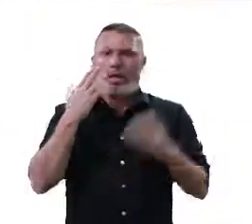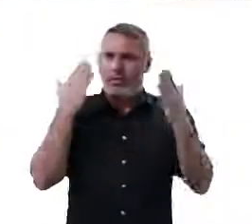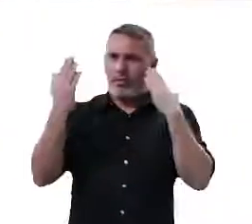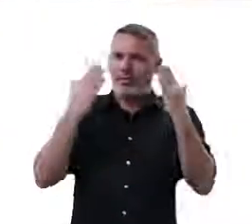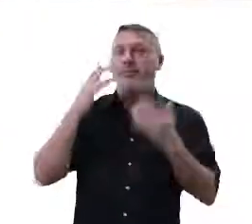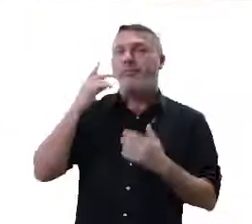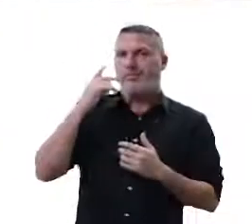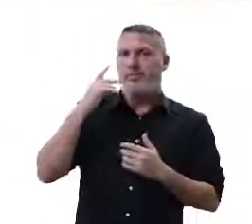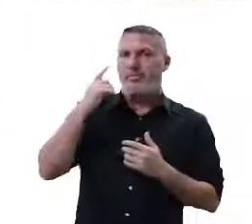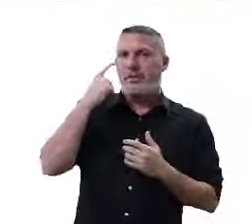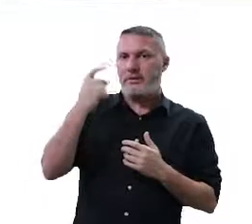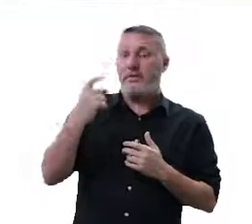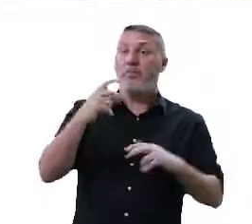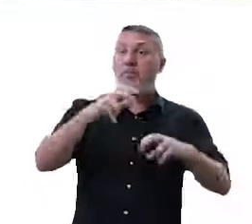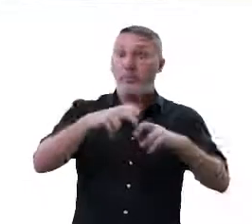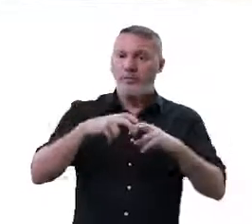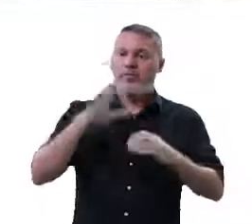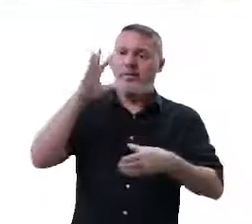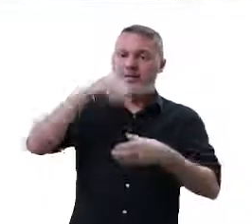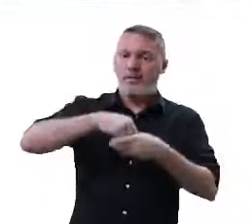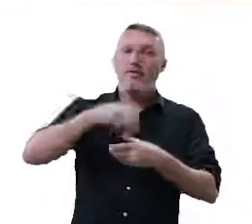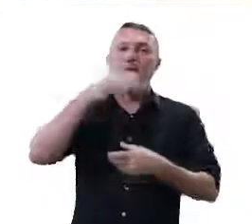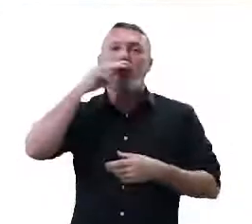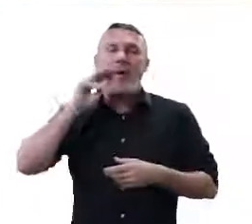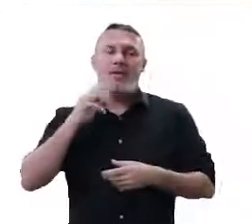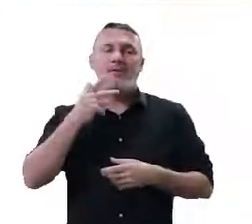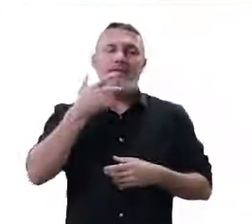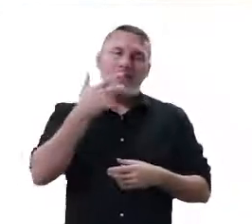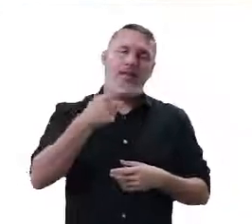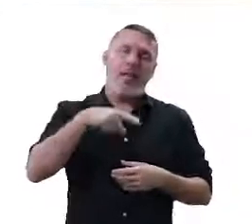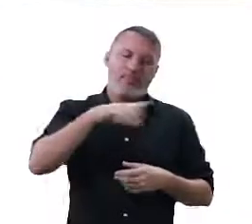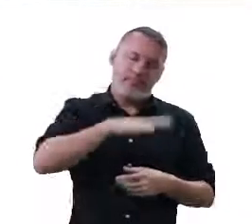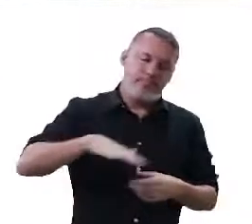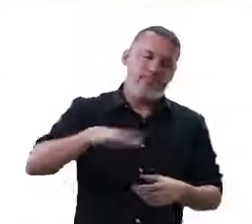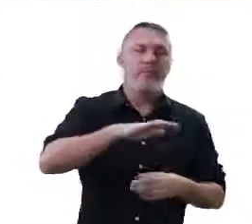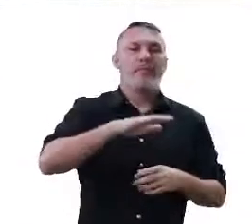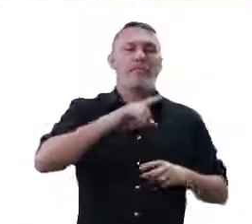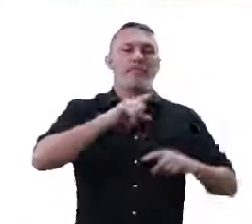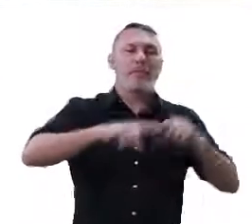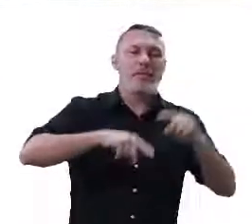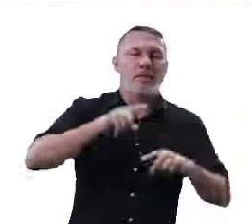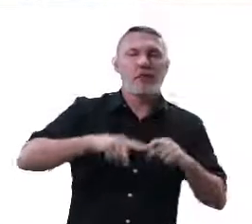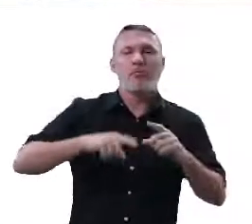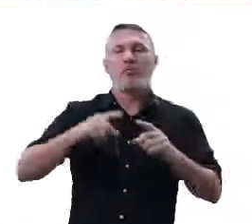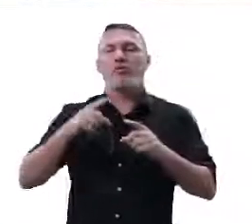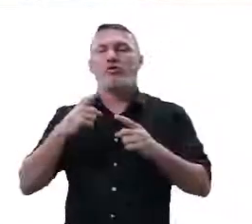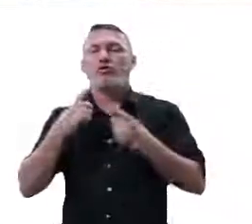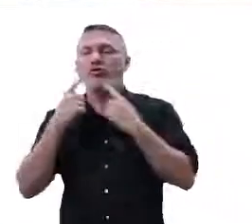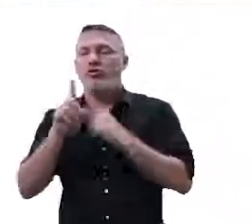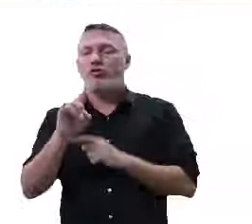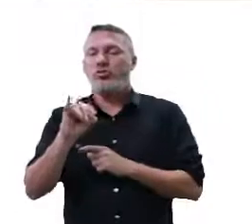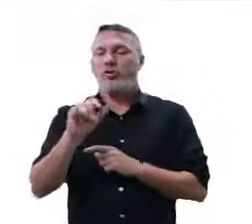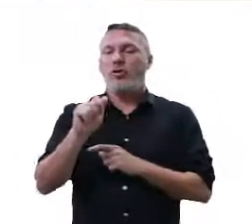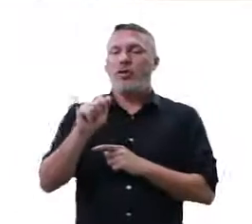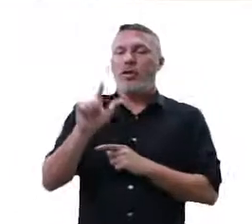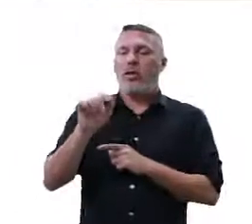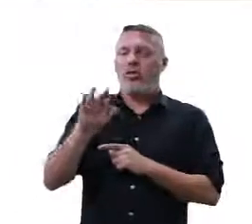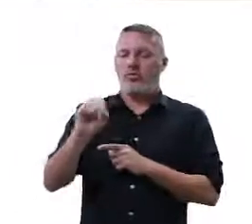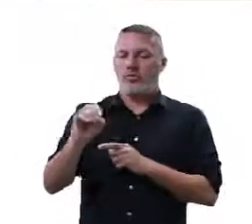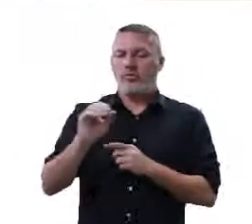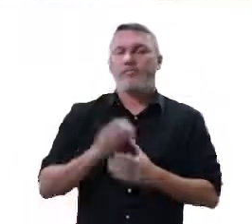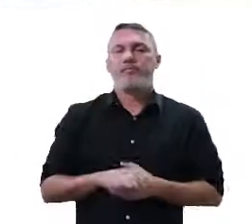o materialismo dialético é tão importante dentro da teoria marxista. Certo? E aí eu fui colocando aqui, né,